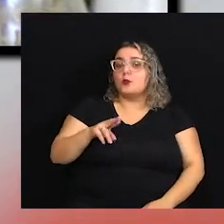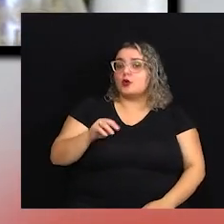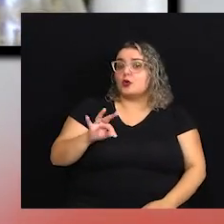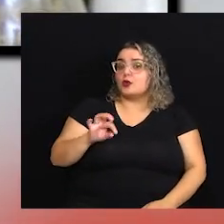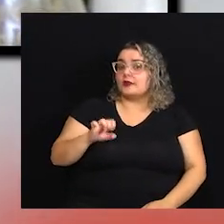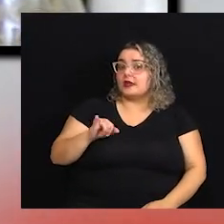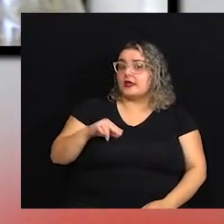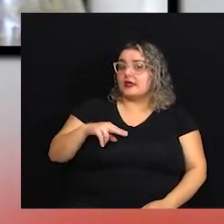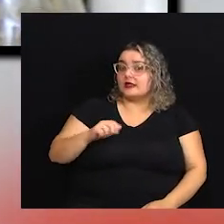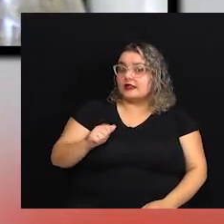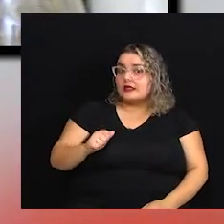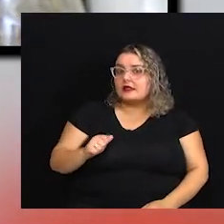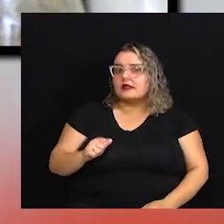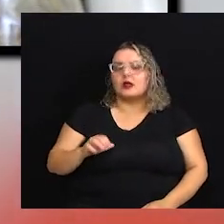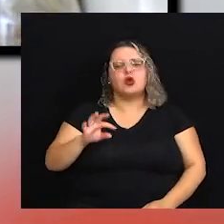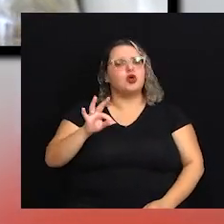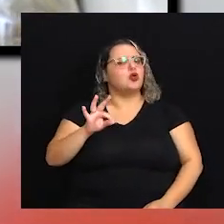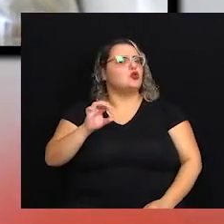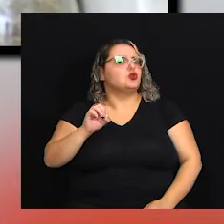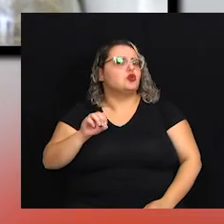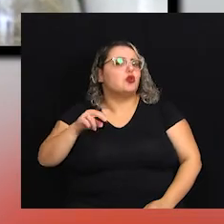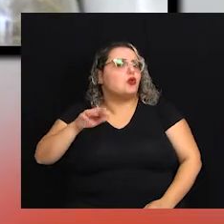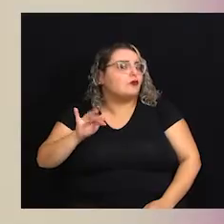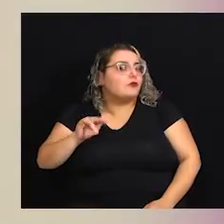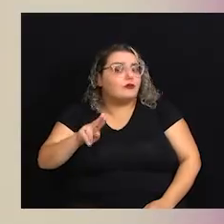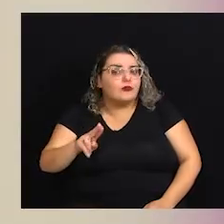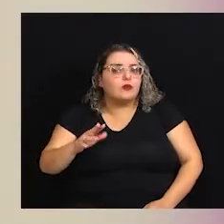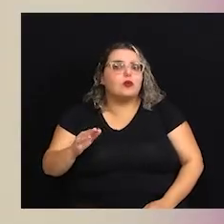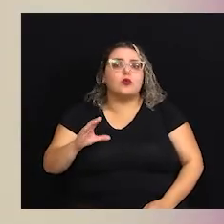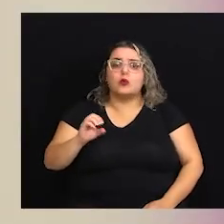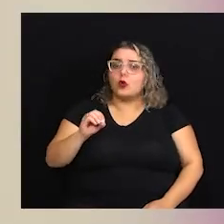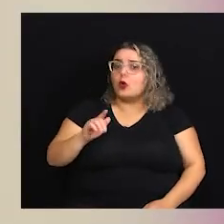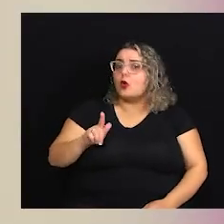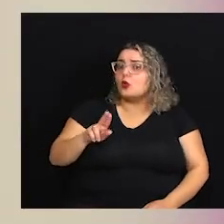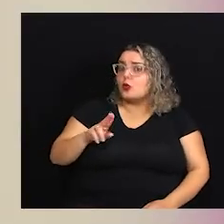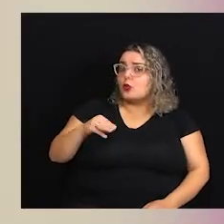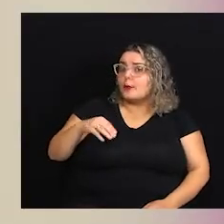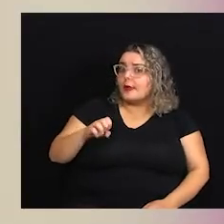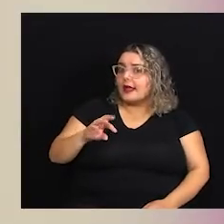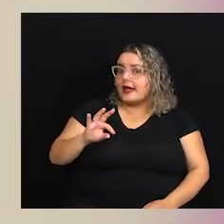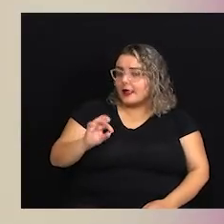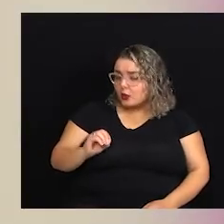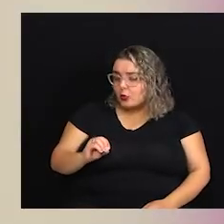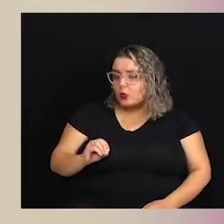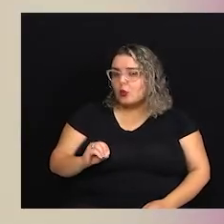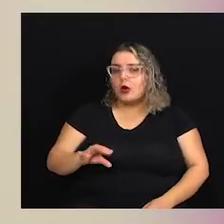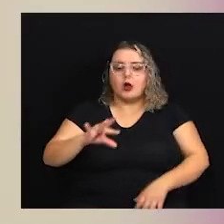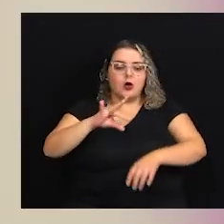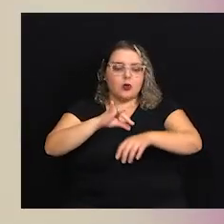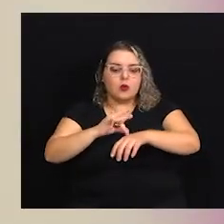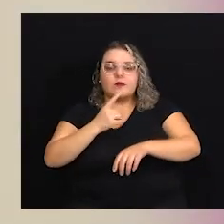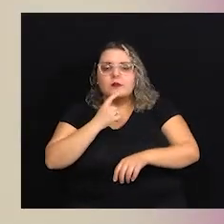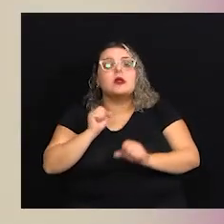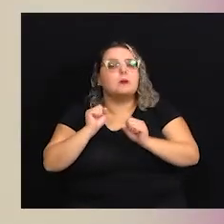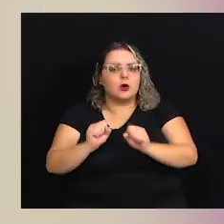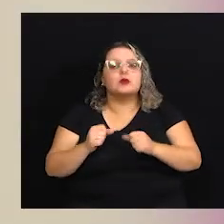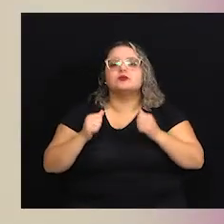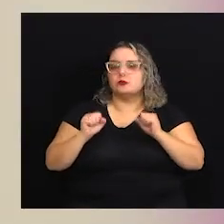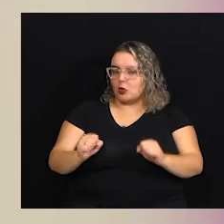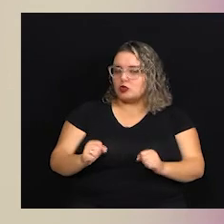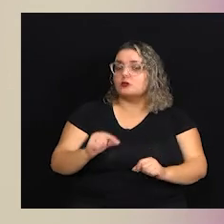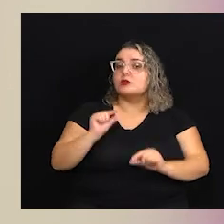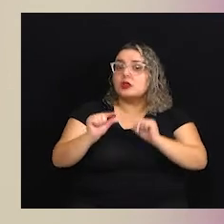proteínas vegetais, se você gosta, cogumelo, tofu. Carne vermelha, pode, só não abusa. Todo dia carne vermelha,